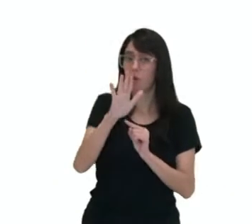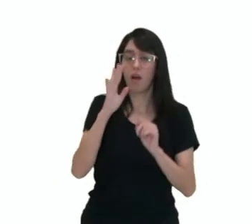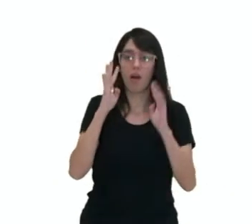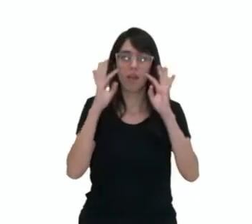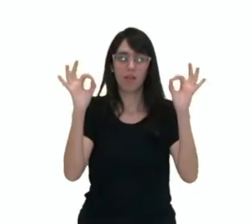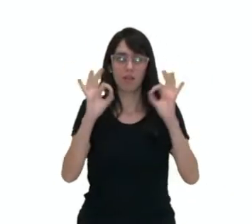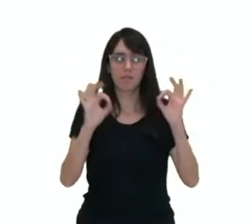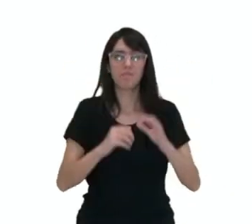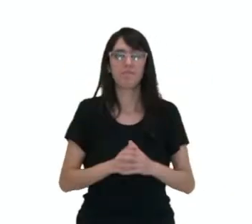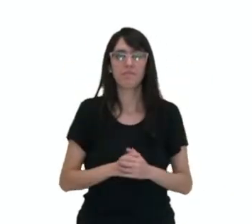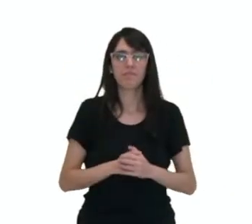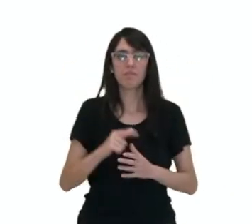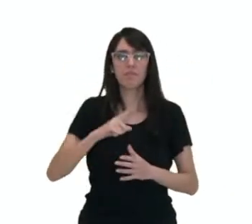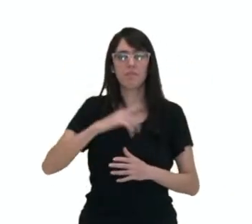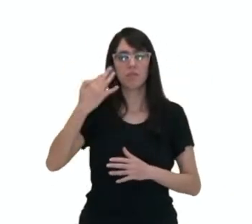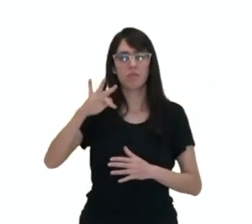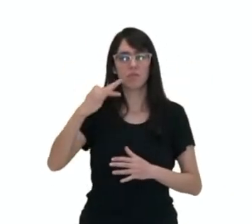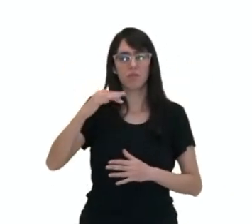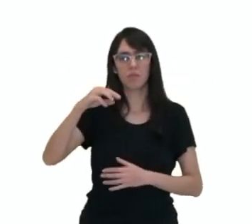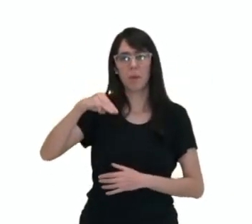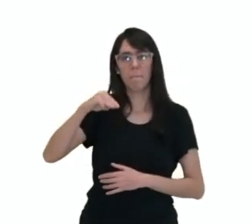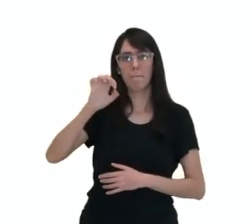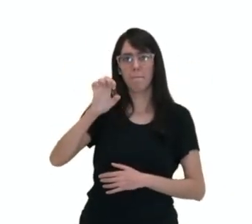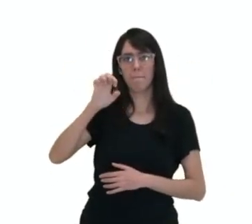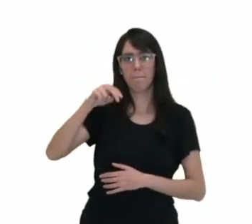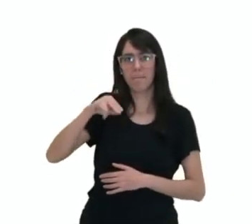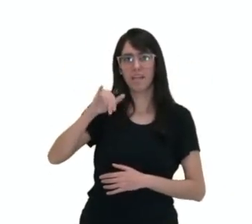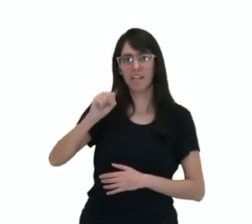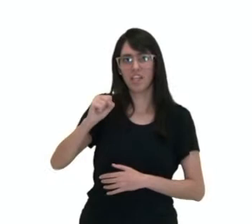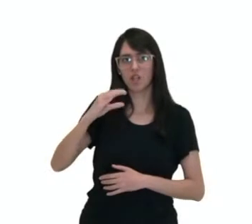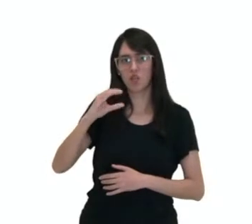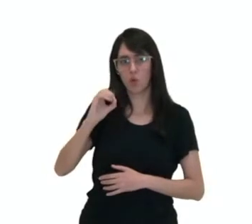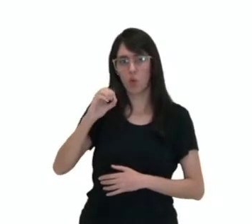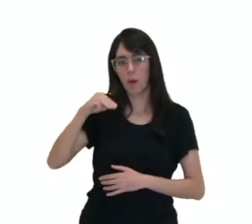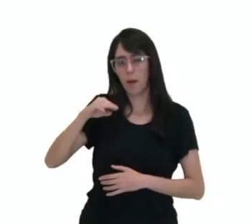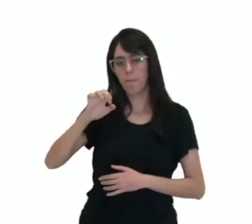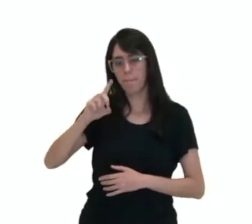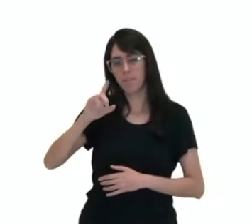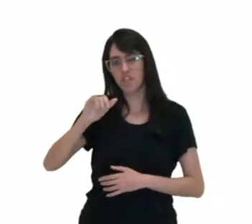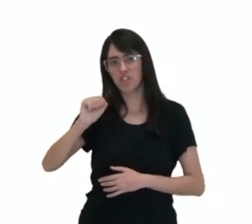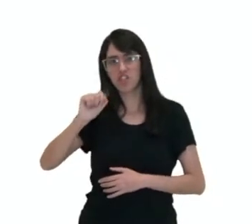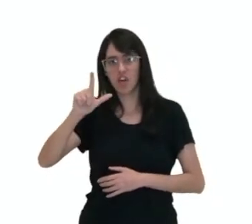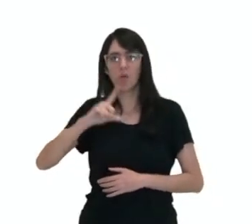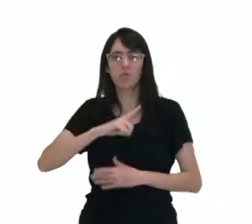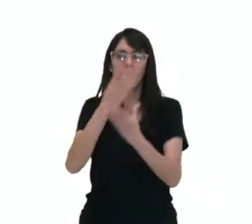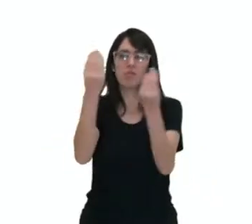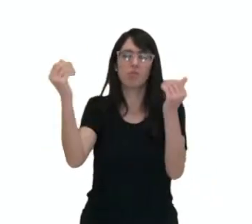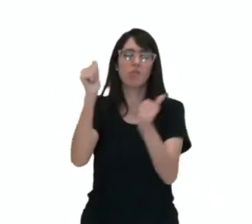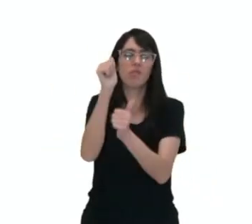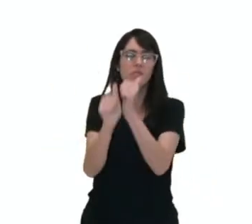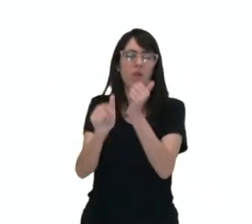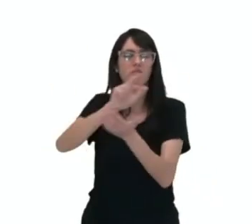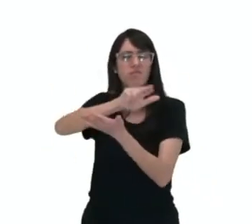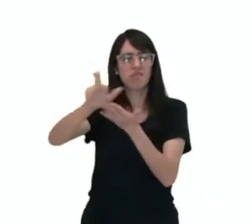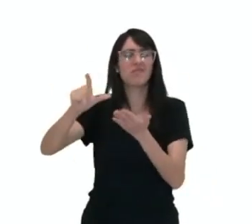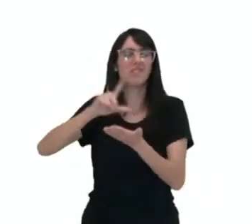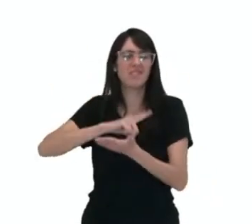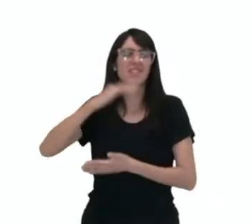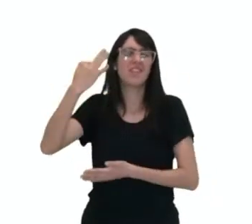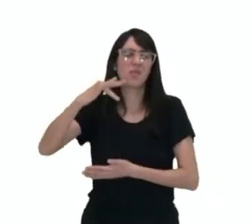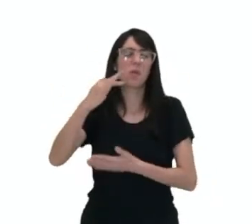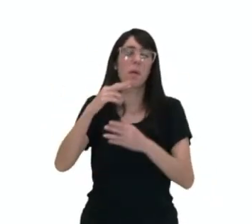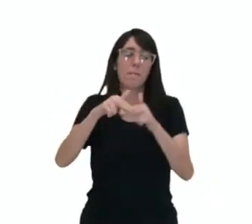menisco medial é comum em atletas de todos os esportes. Alguns jogadores aposentam-se mais cedo por apresentar lesão no